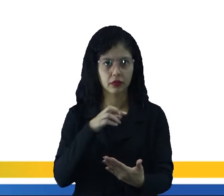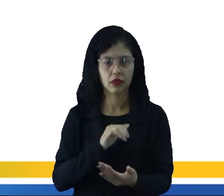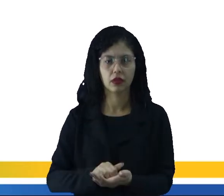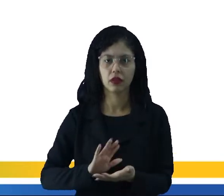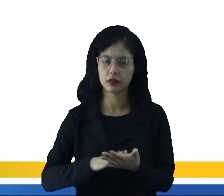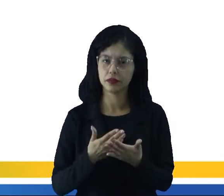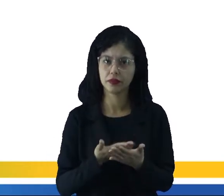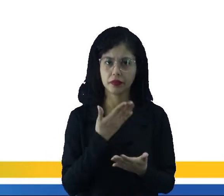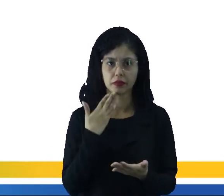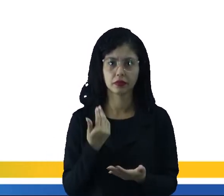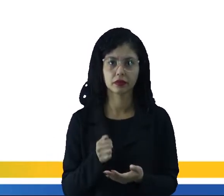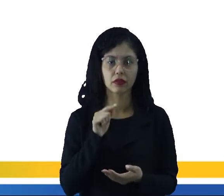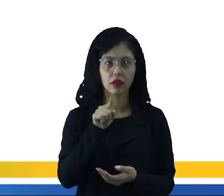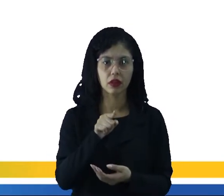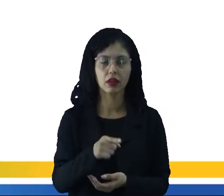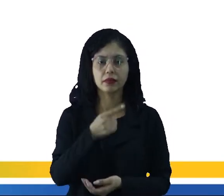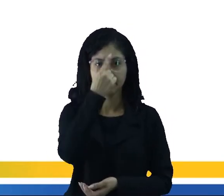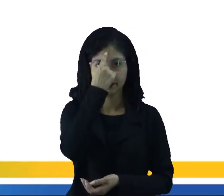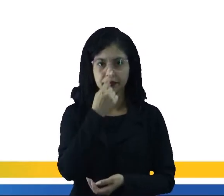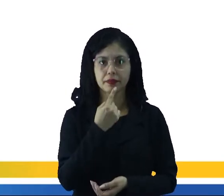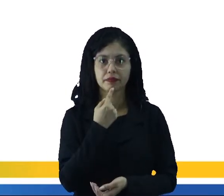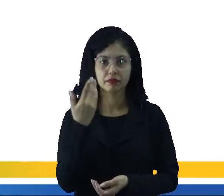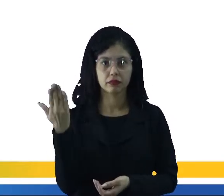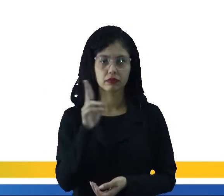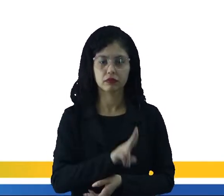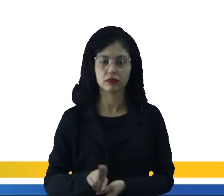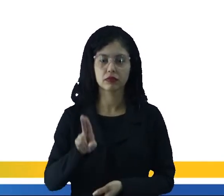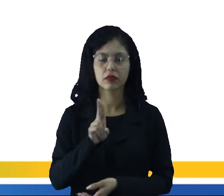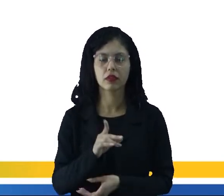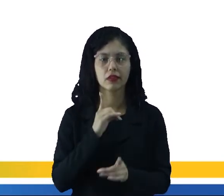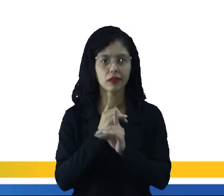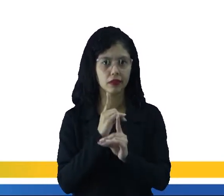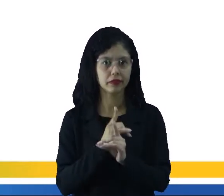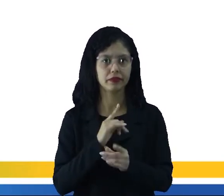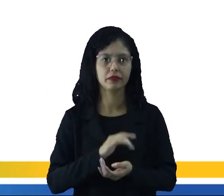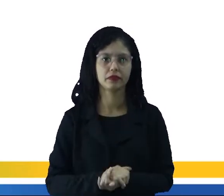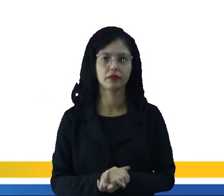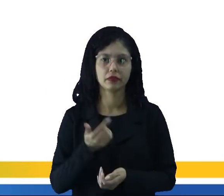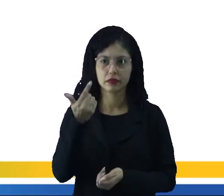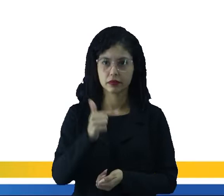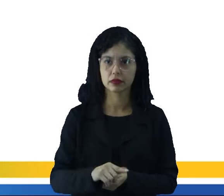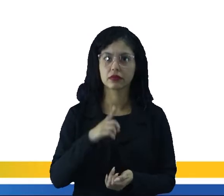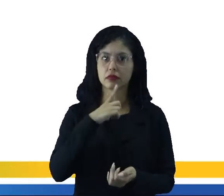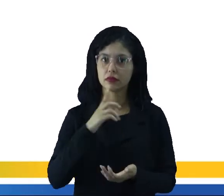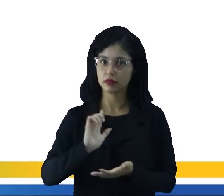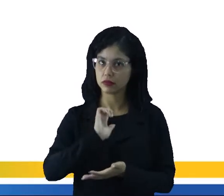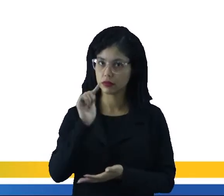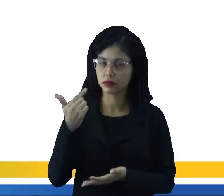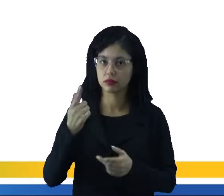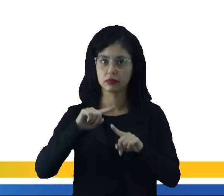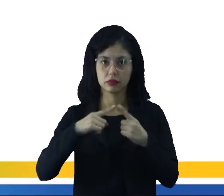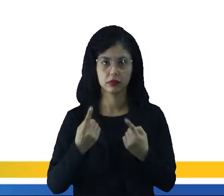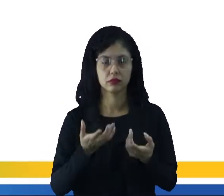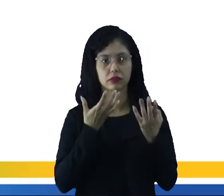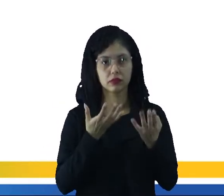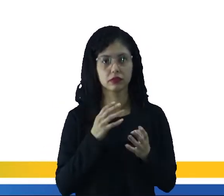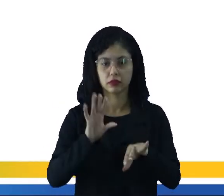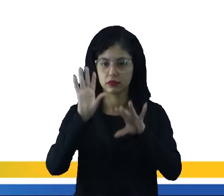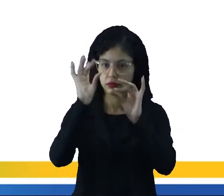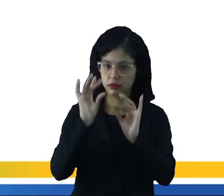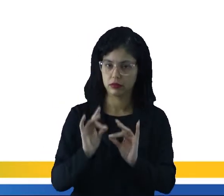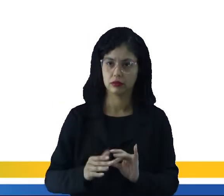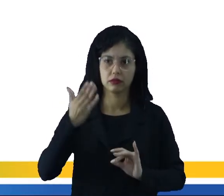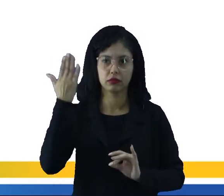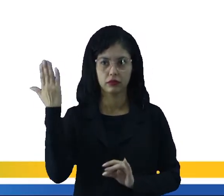uma interpretação de mapa. Essas são as mais comuns que verificamos. Repito, existem outras, mas quero aqui dar